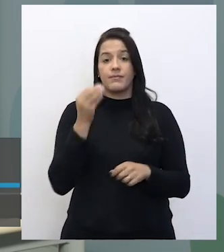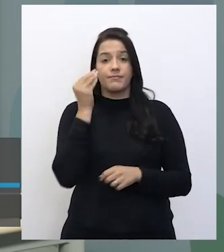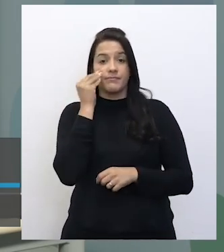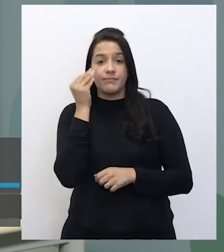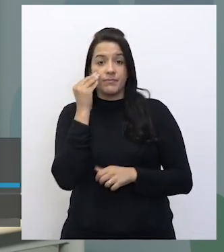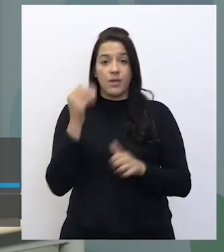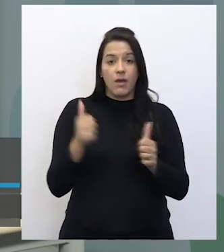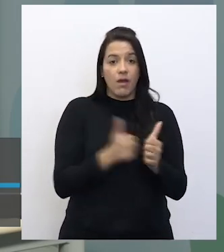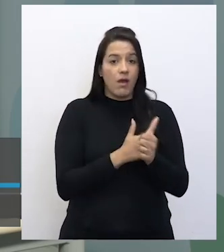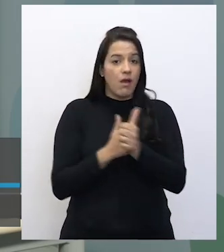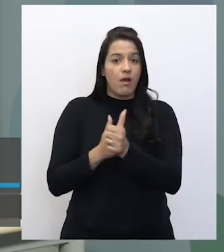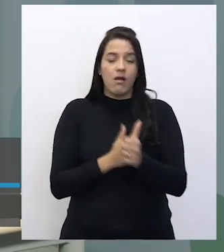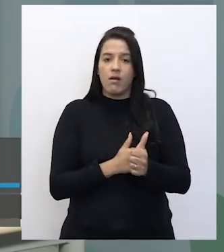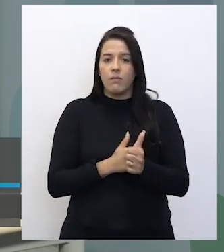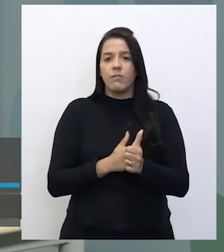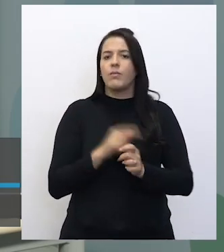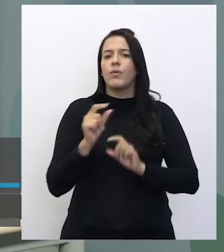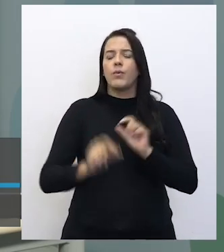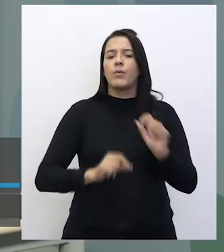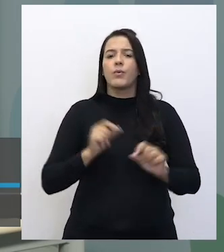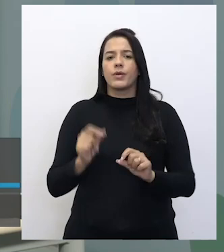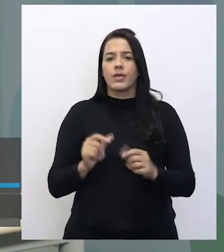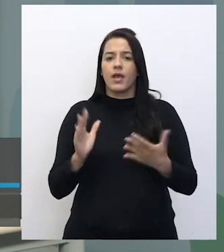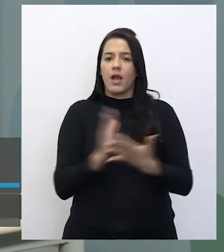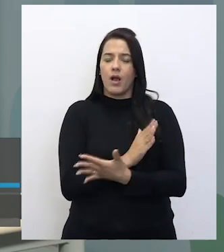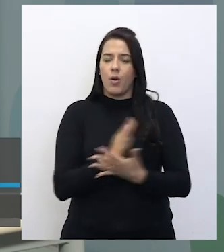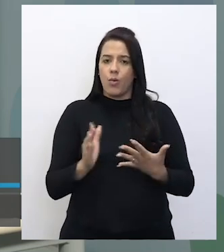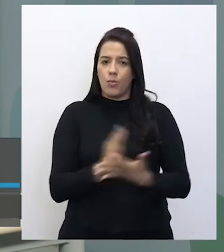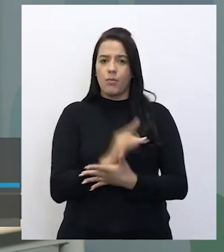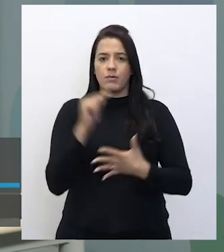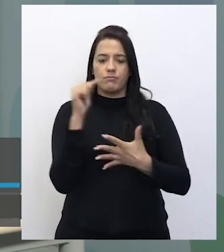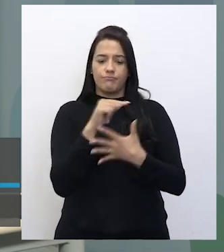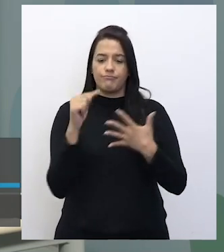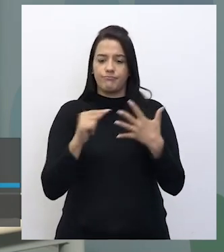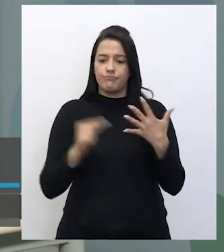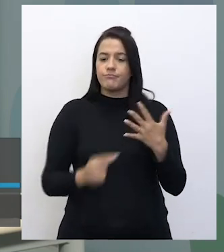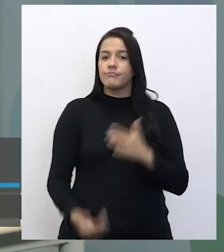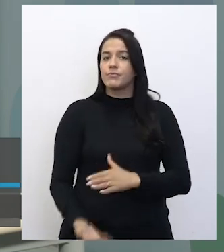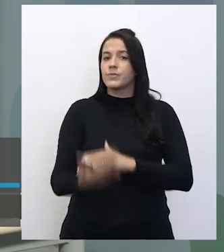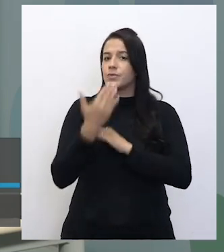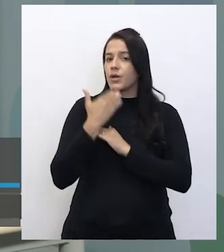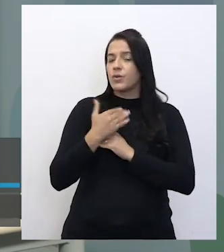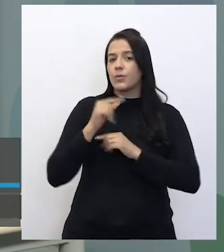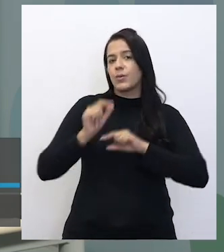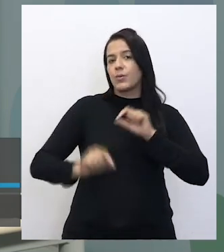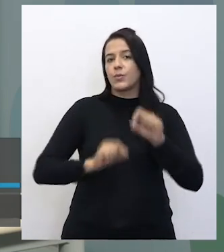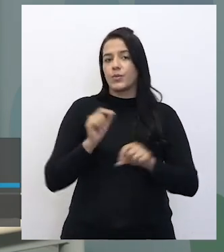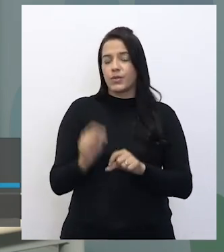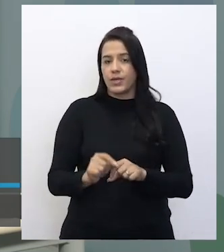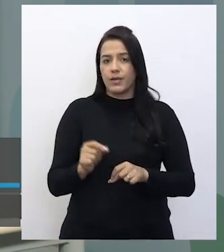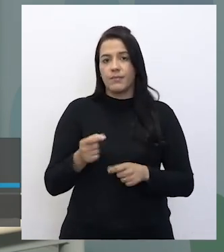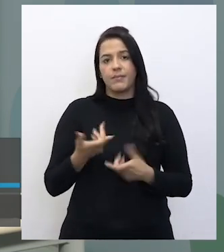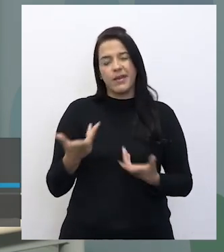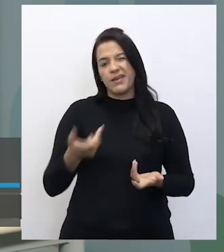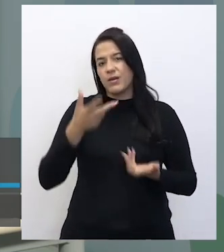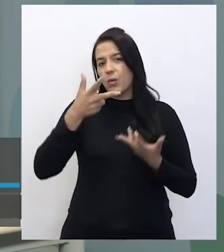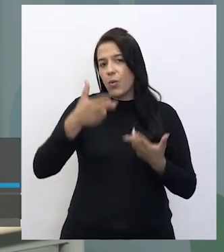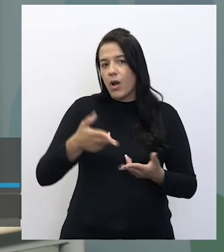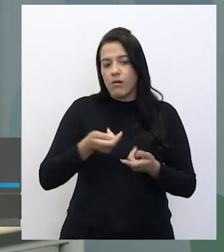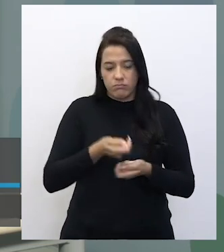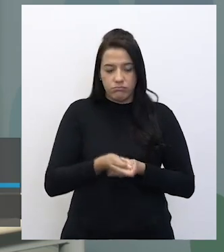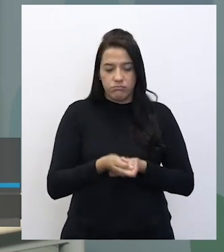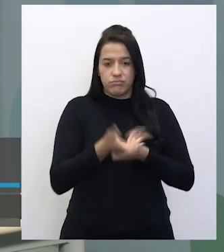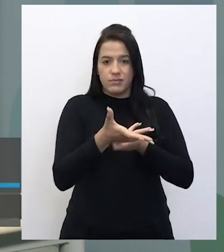né? Então, uma das pistas que a gente pode começar usando como uma lanterna para guiar, né, o